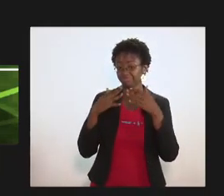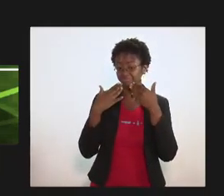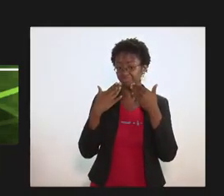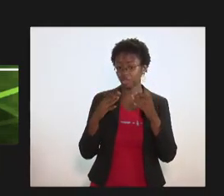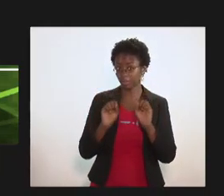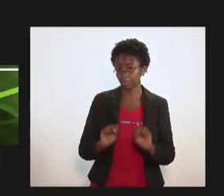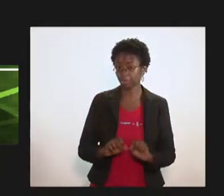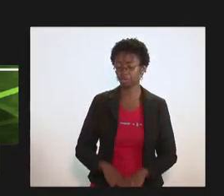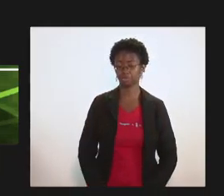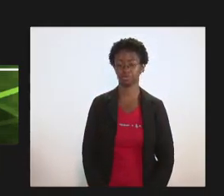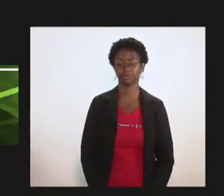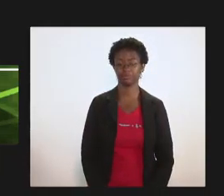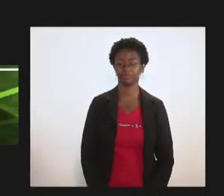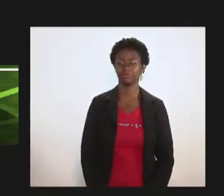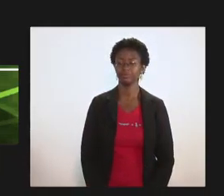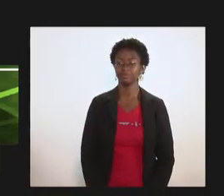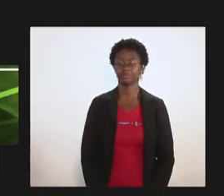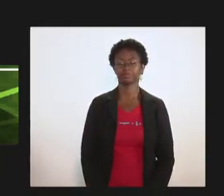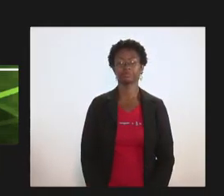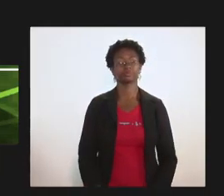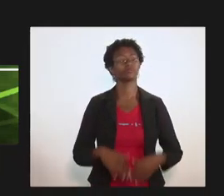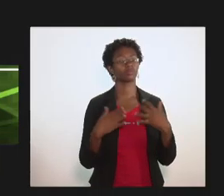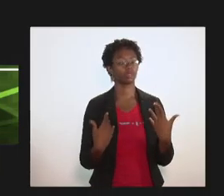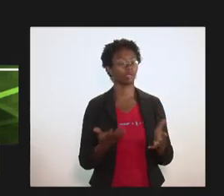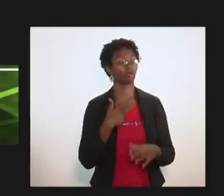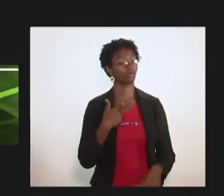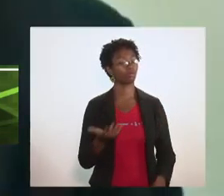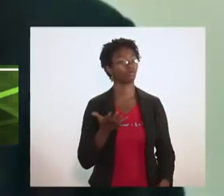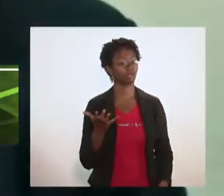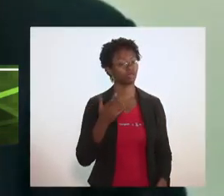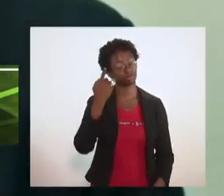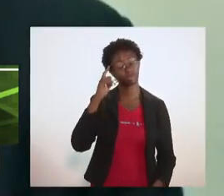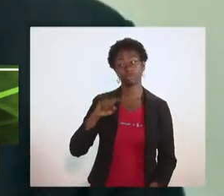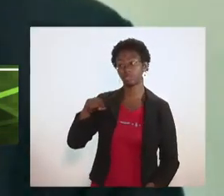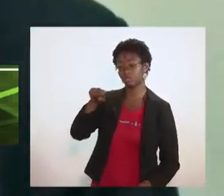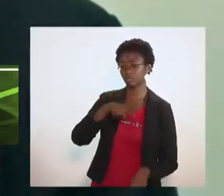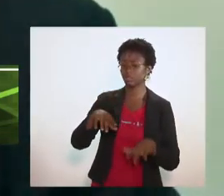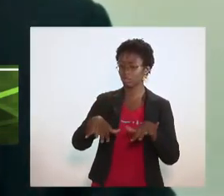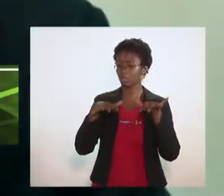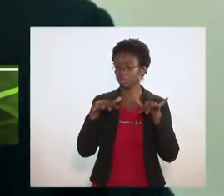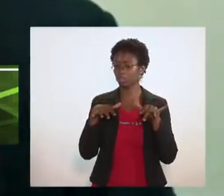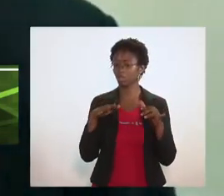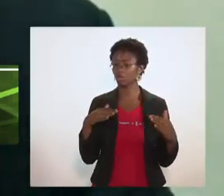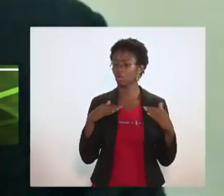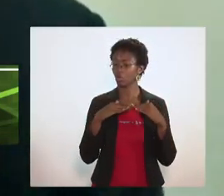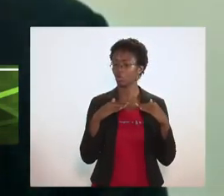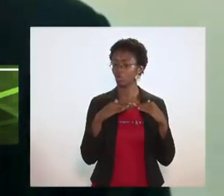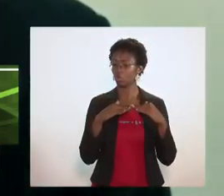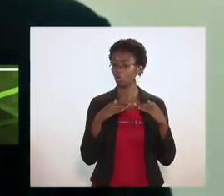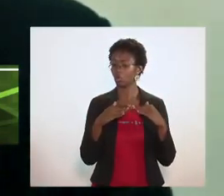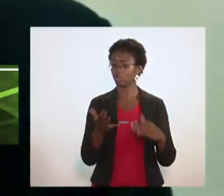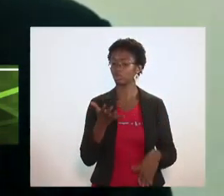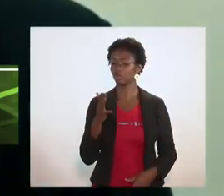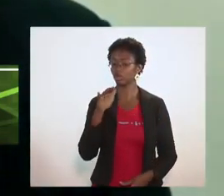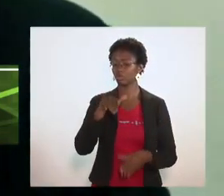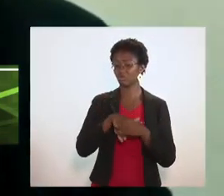Senhor presidente, de minha parte, sem problema algum. A gente está aqui para discutir a matéria, e se todos não se opuserem